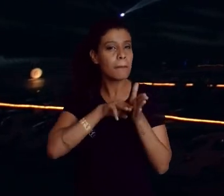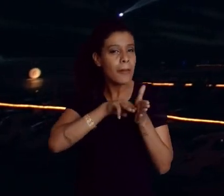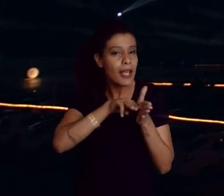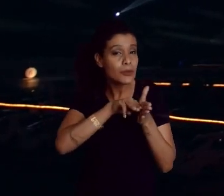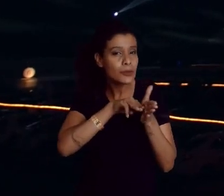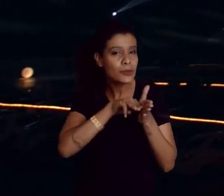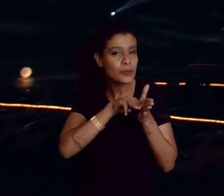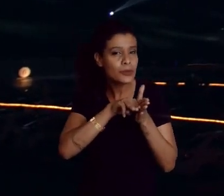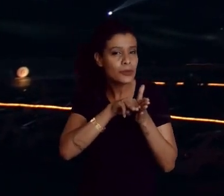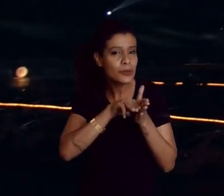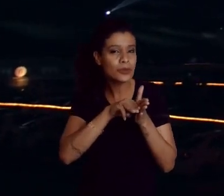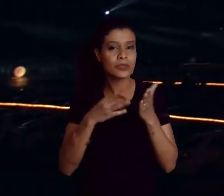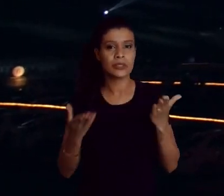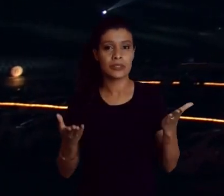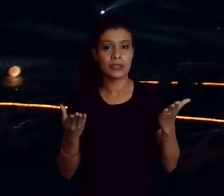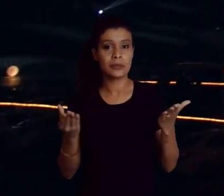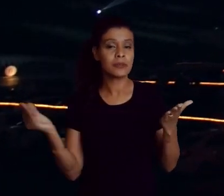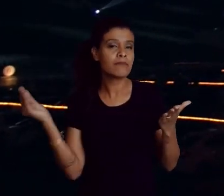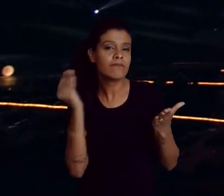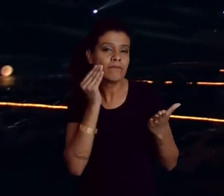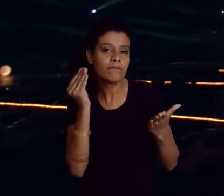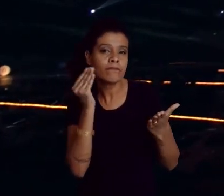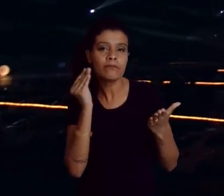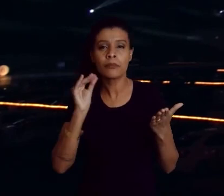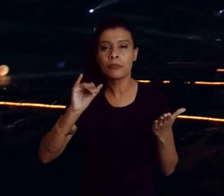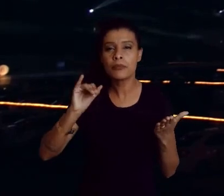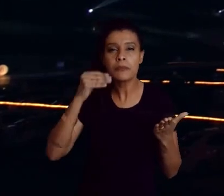você desfrutar de algo incrível na sua casa.